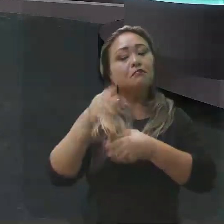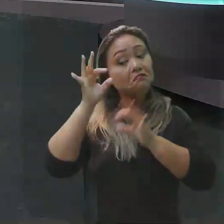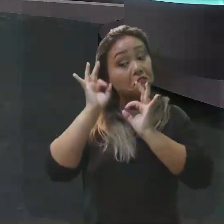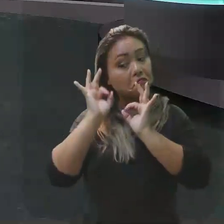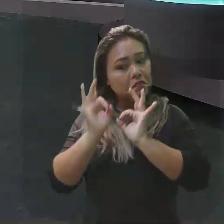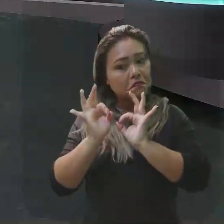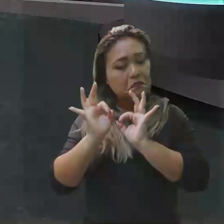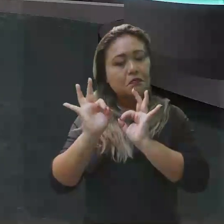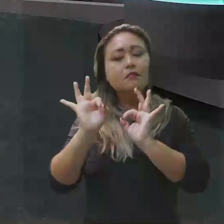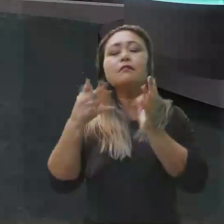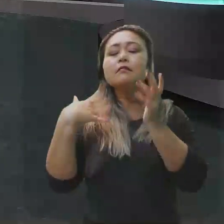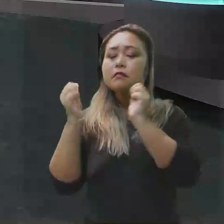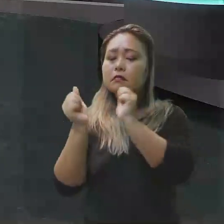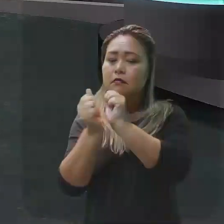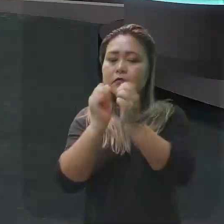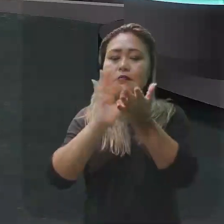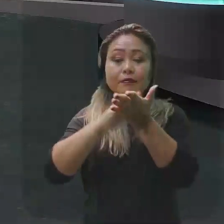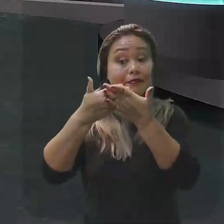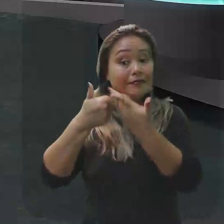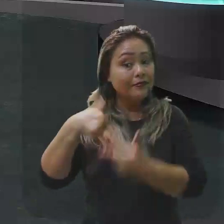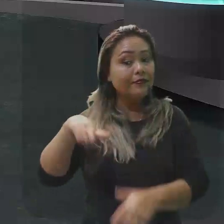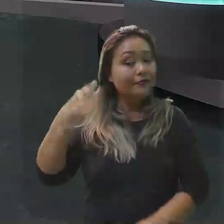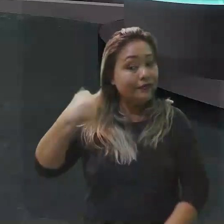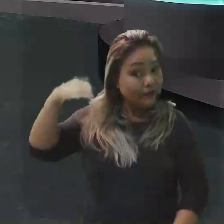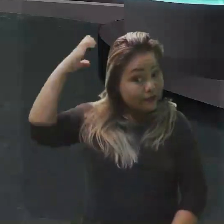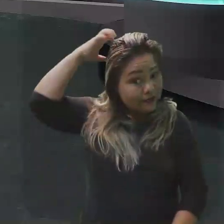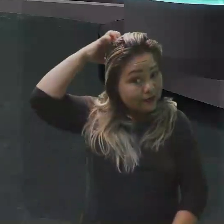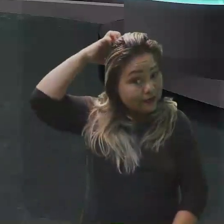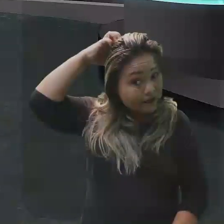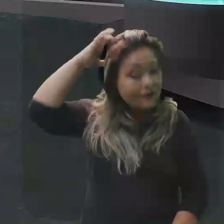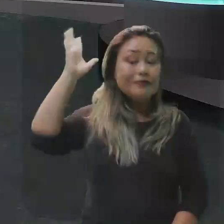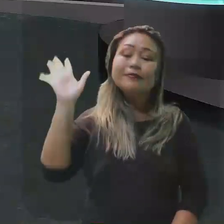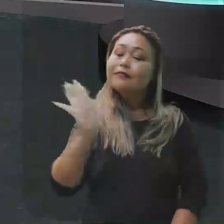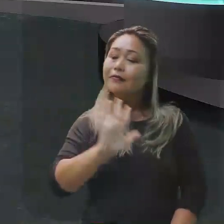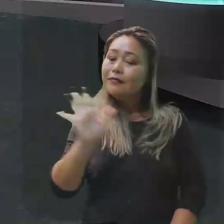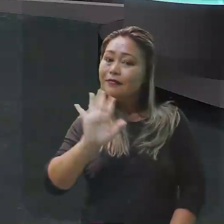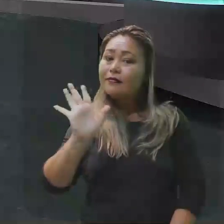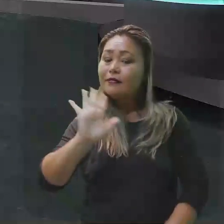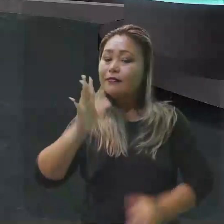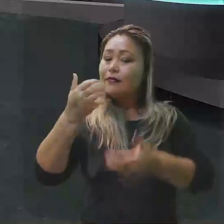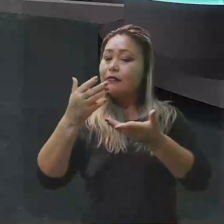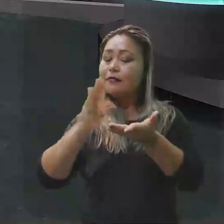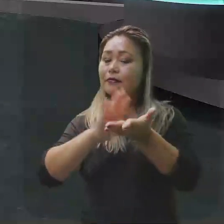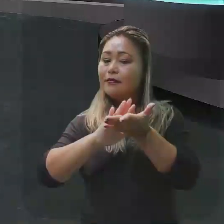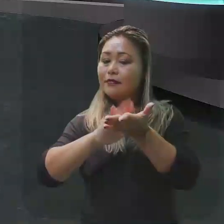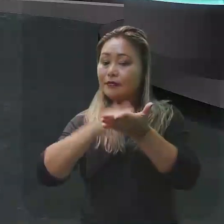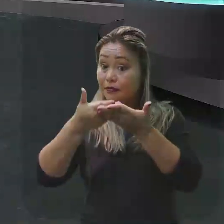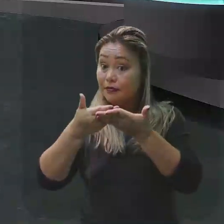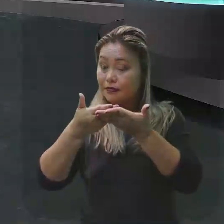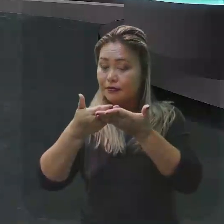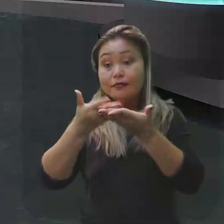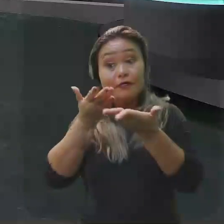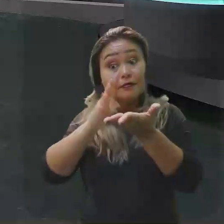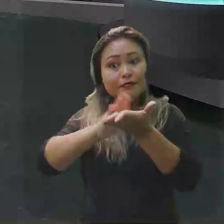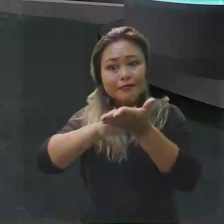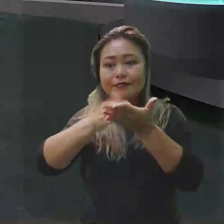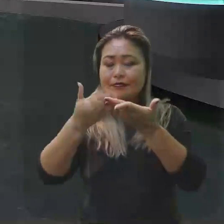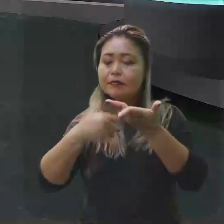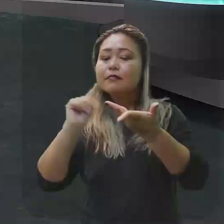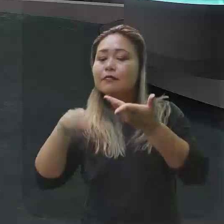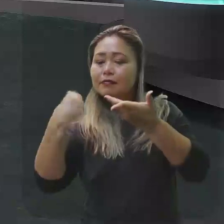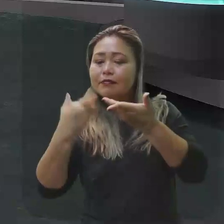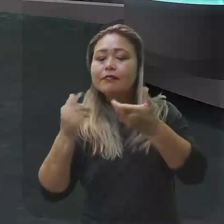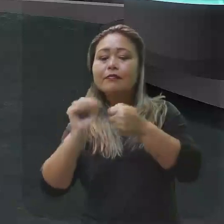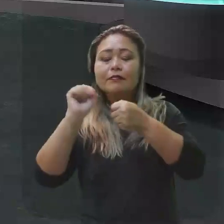Olha, nós temos aí a companhia da intérprete Aldelina, aí com a sua interpretação das